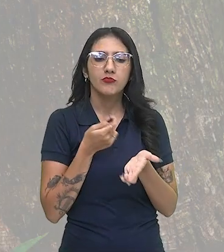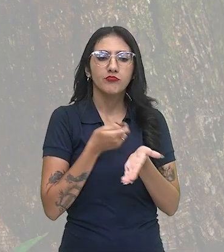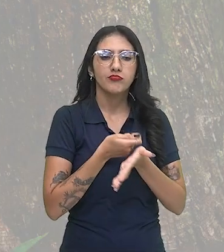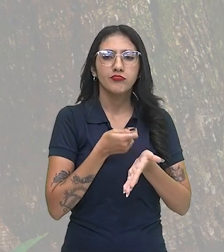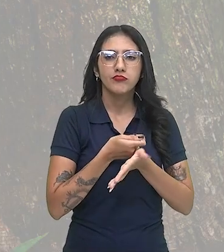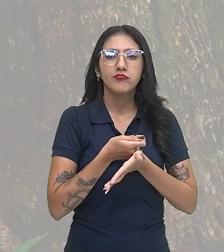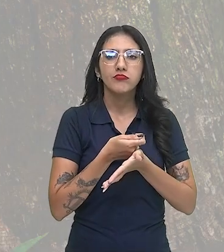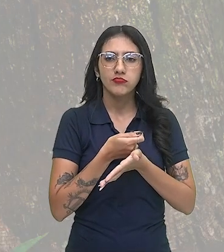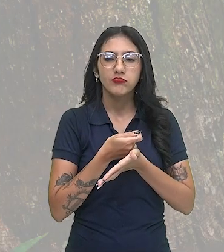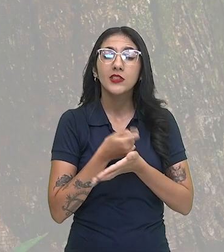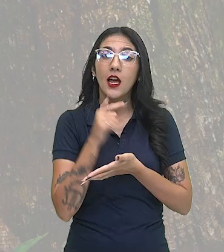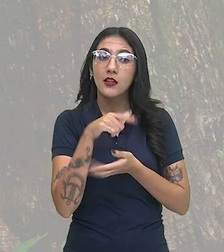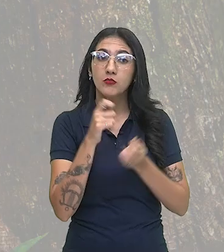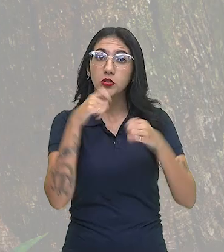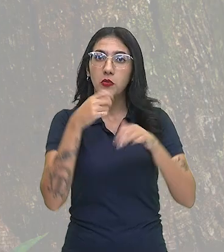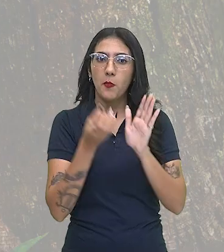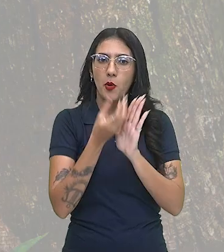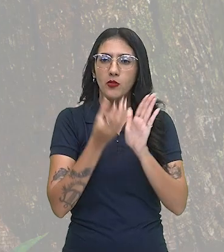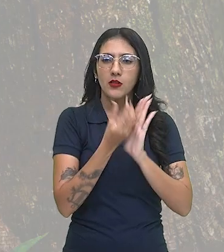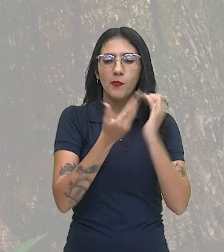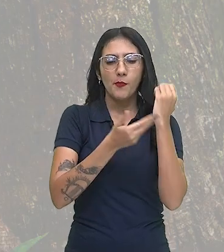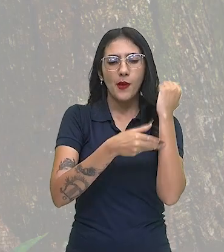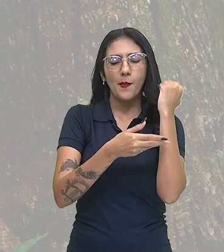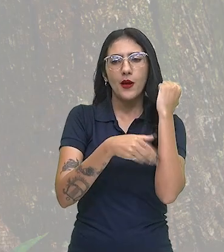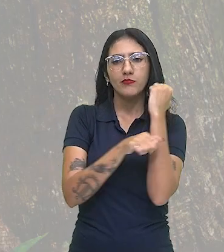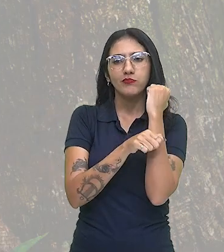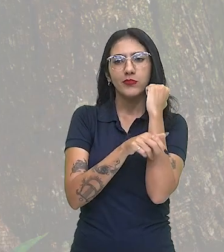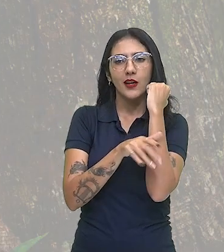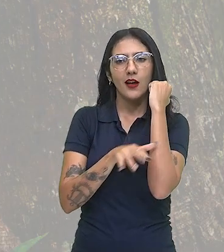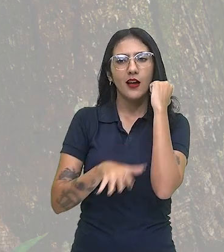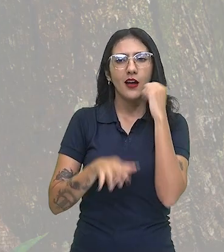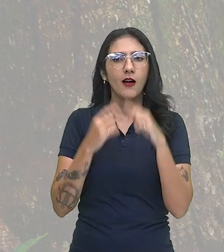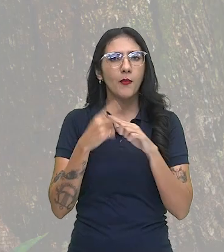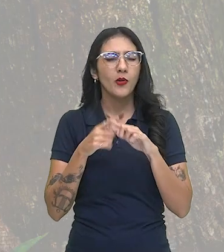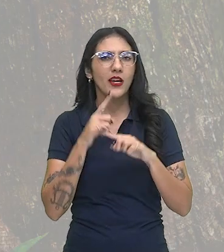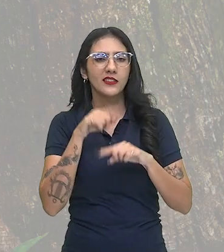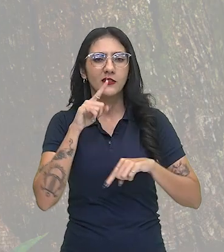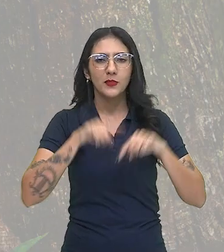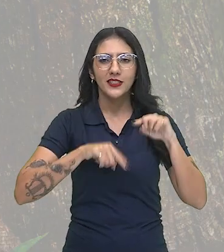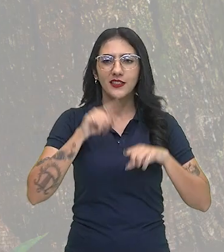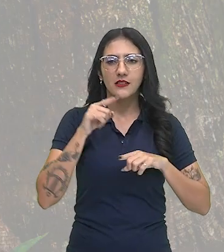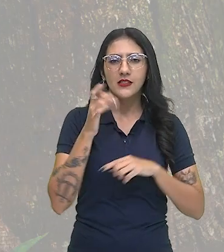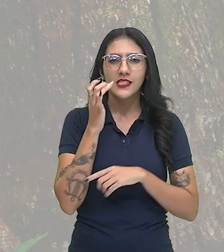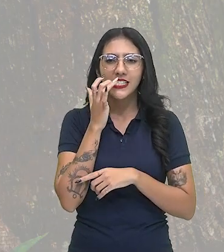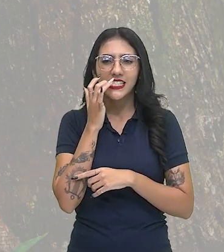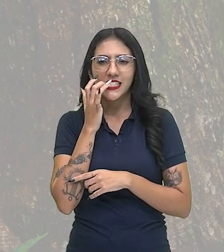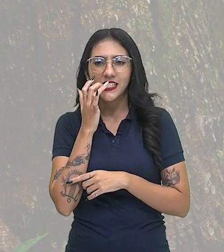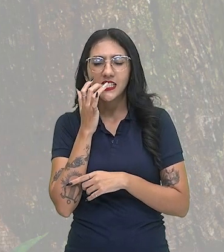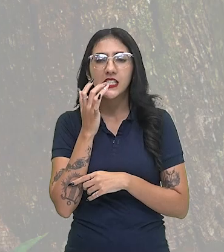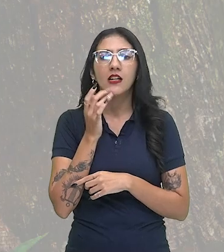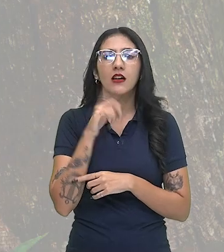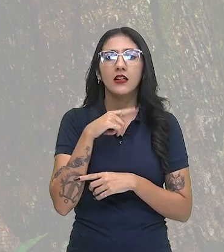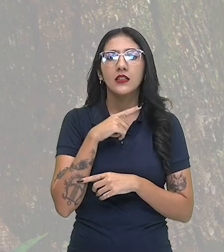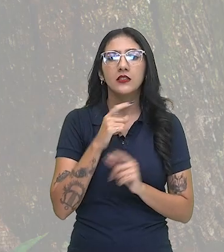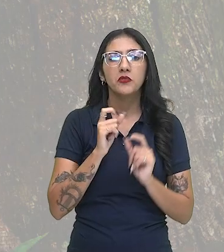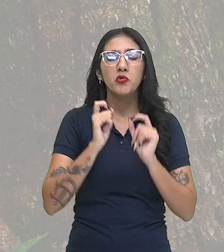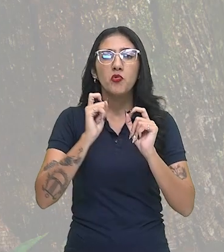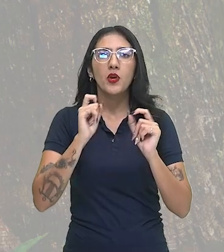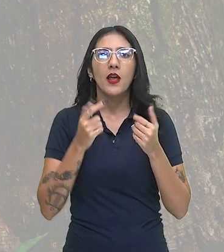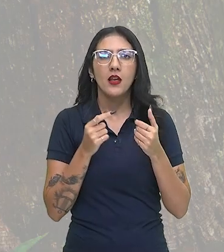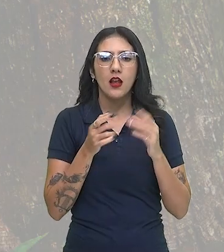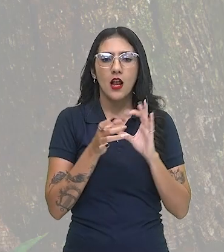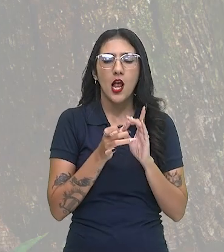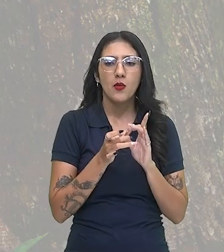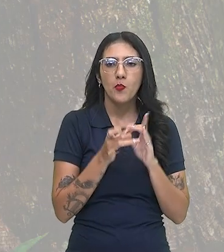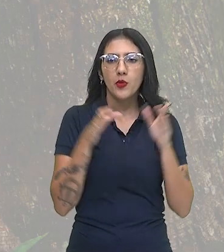da Amazônia acontecesse, porque a economia do látex quebrou o isolamento